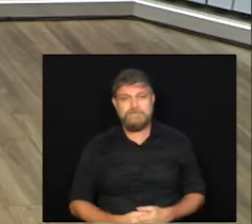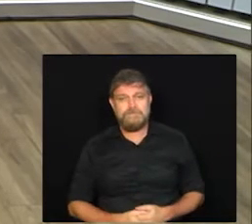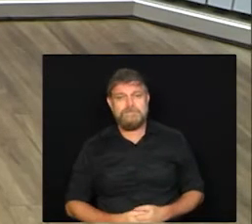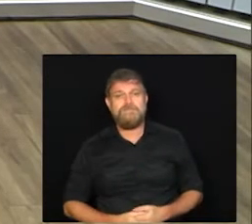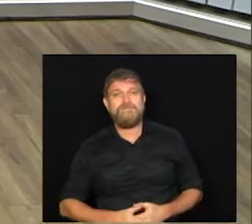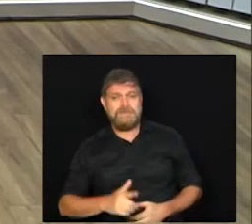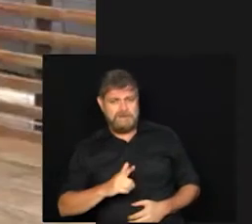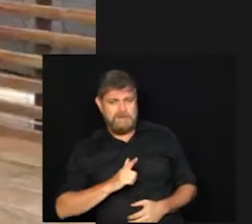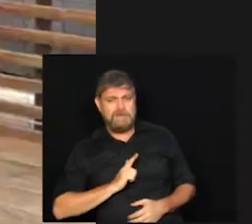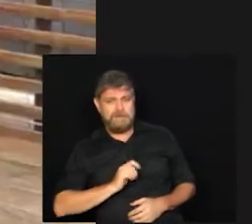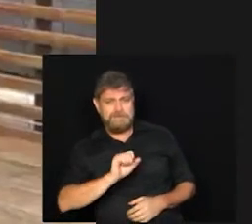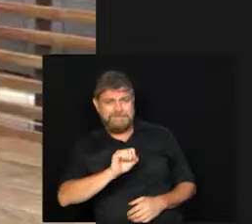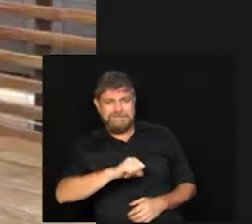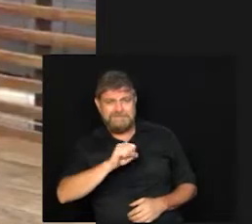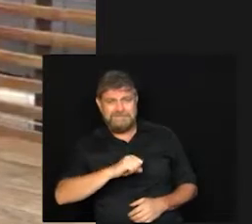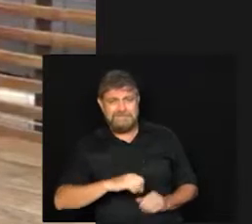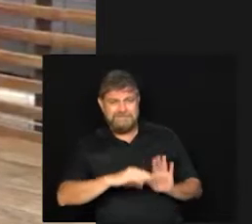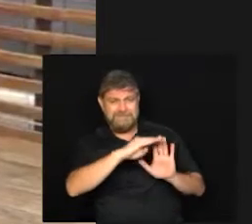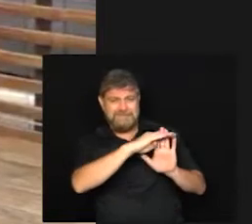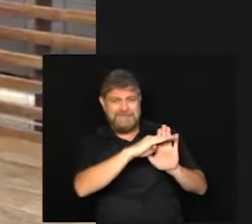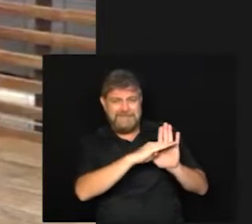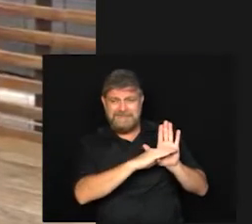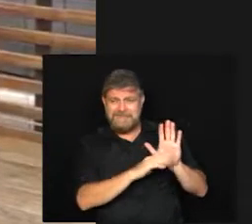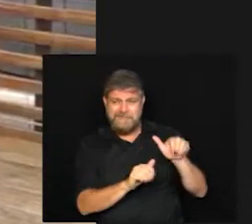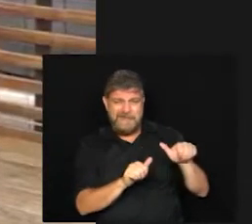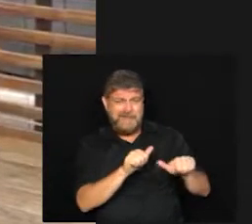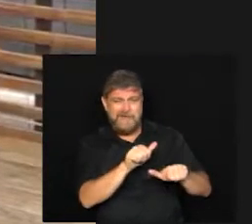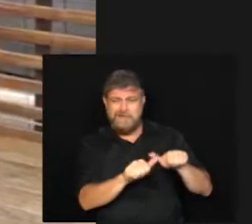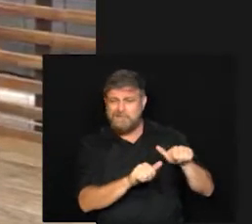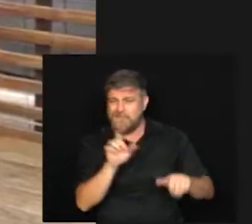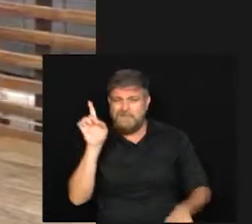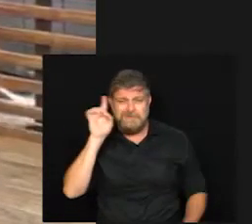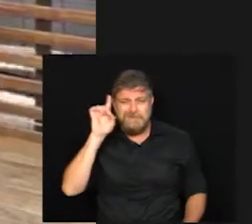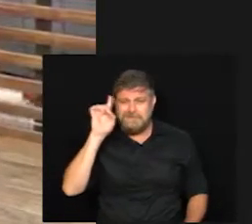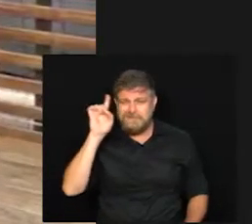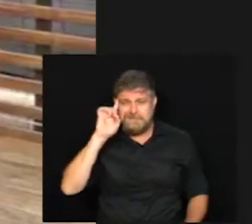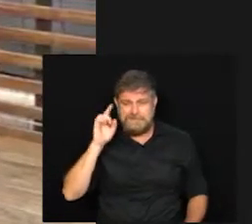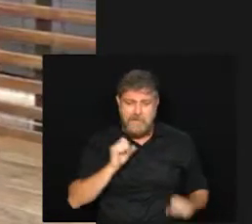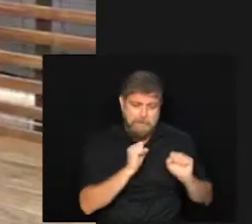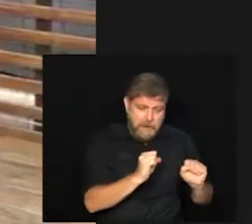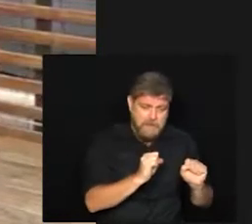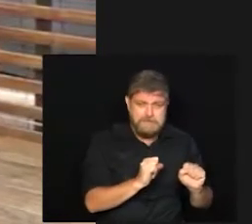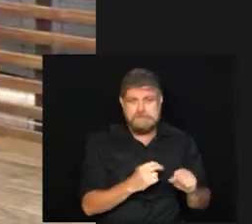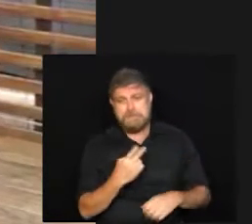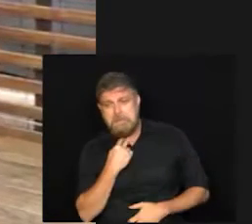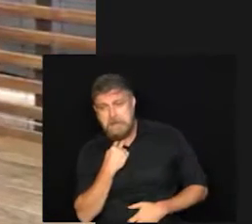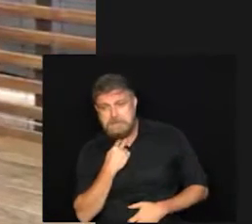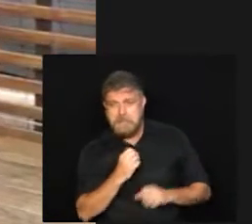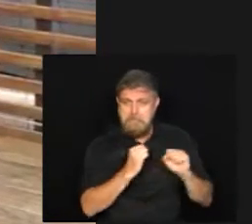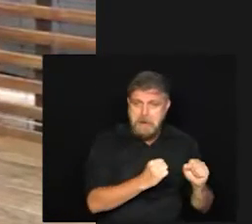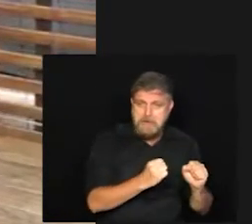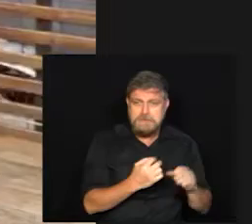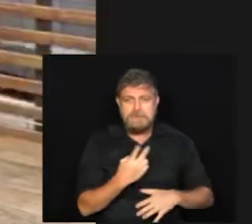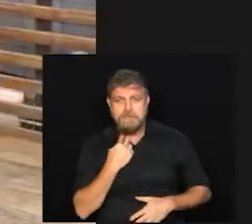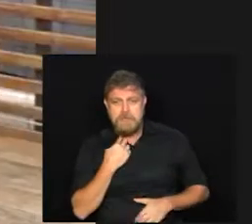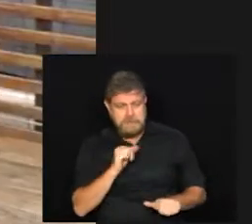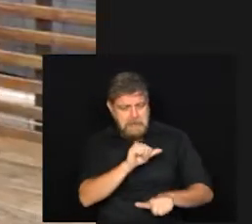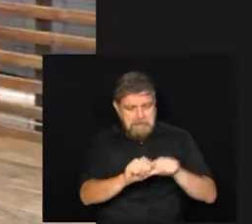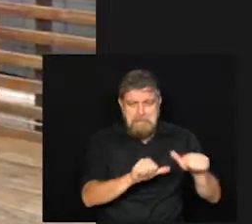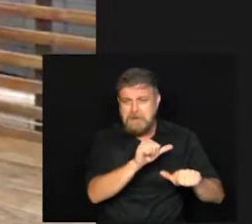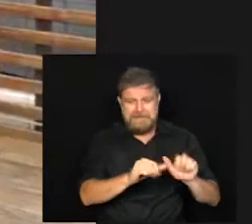Existe, mas o calendário é todo sujeito a alteração, né, cara? É loucura. Hora pode, hora não pode. Enfim, a